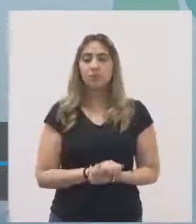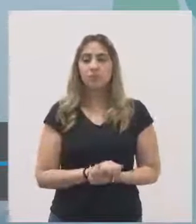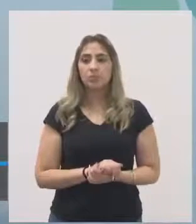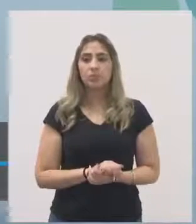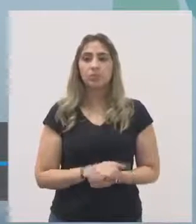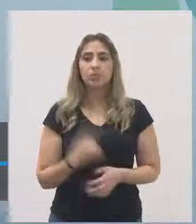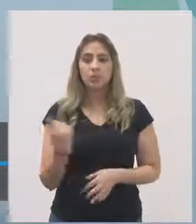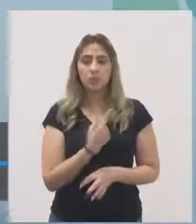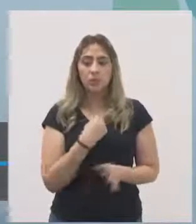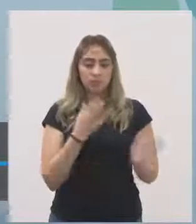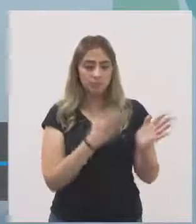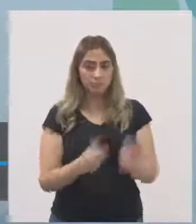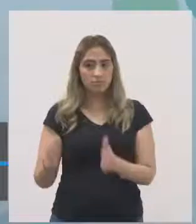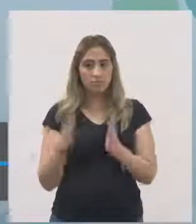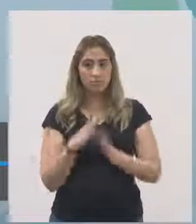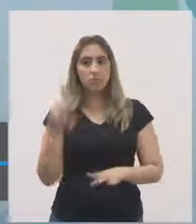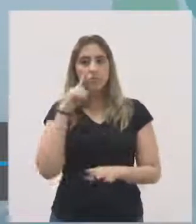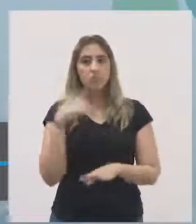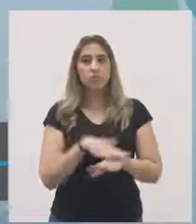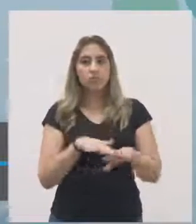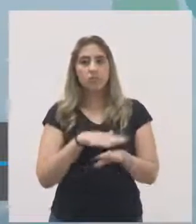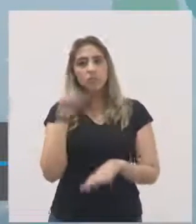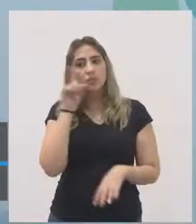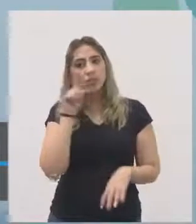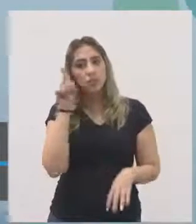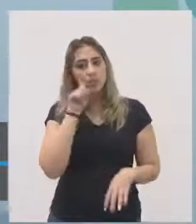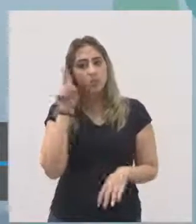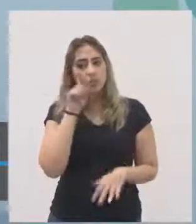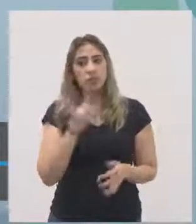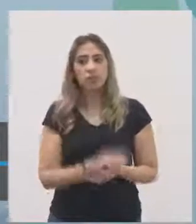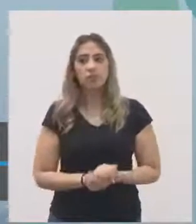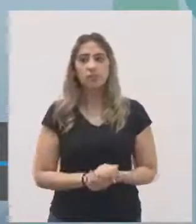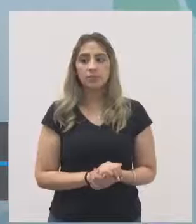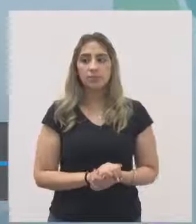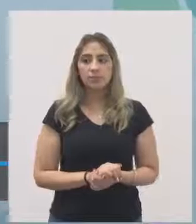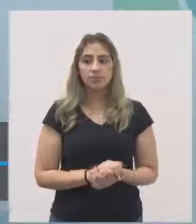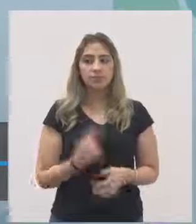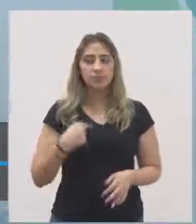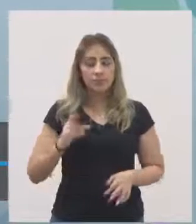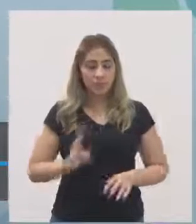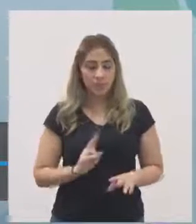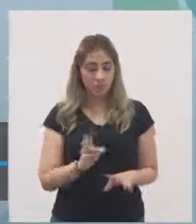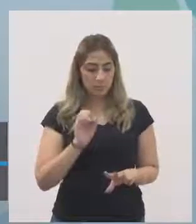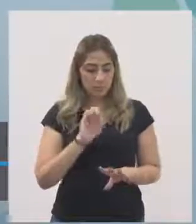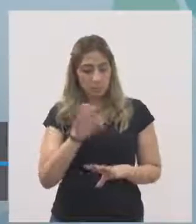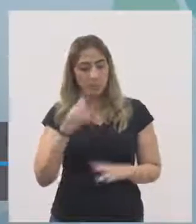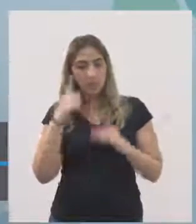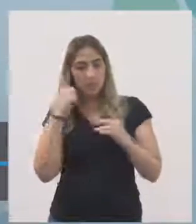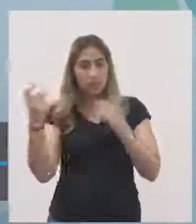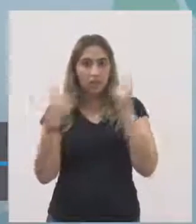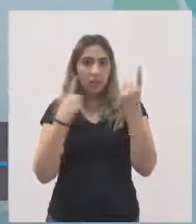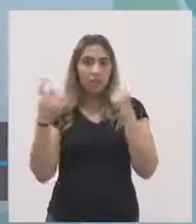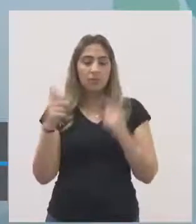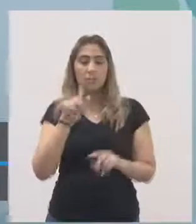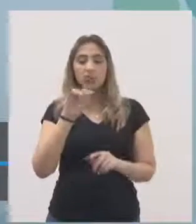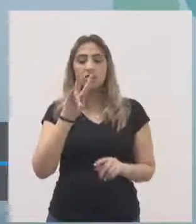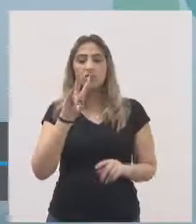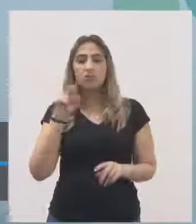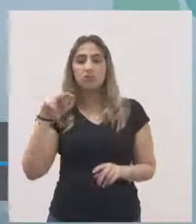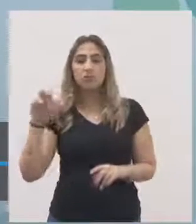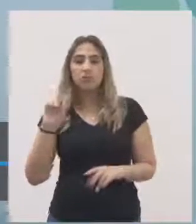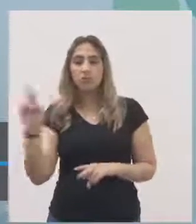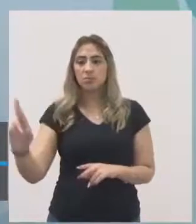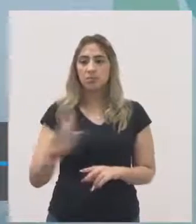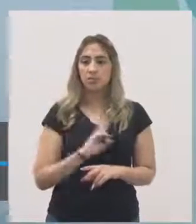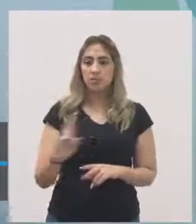nas nossas formações, nas nossas conversas quase que diárias, né? Eu sempre mando algumas ideias para o Giovanni sempre me